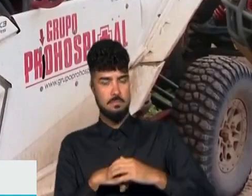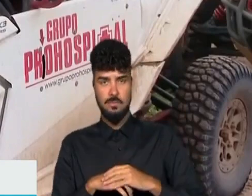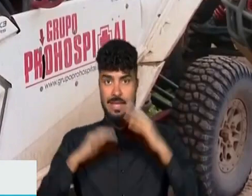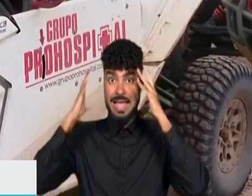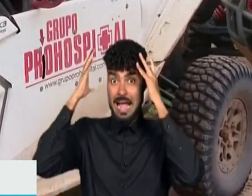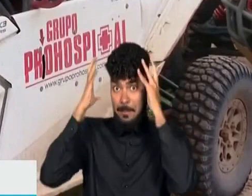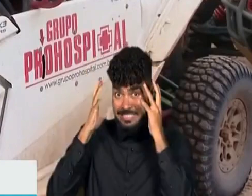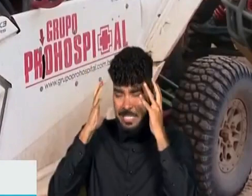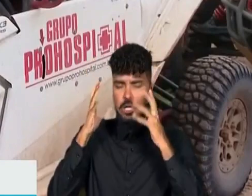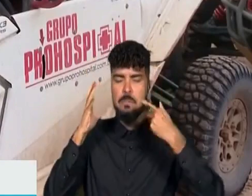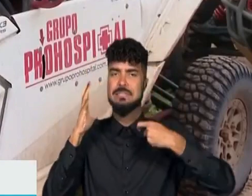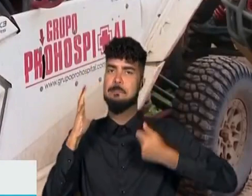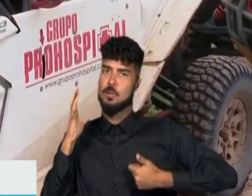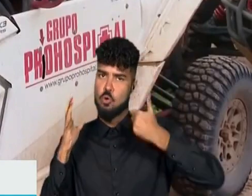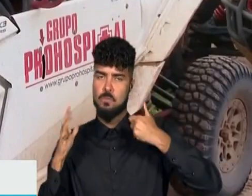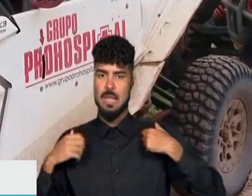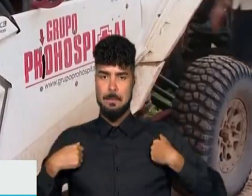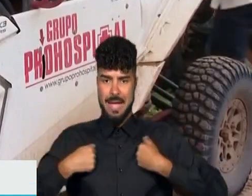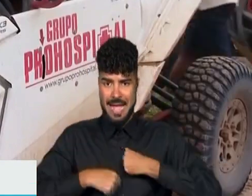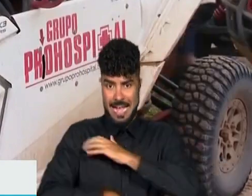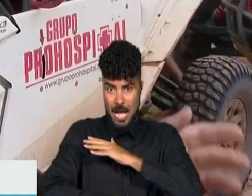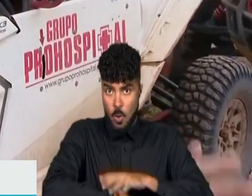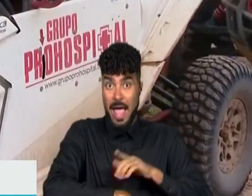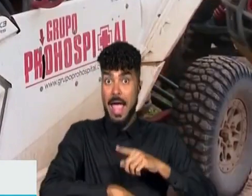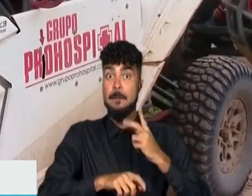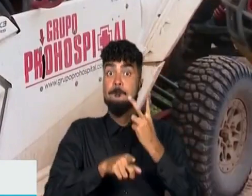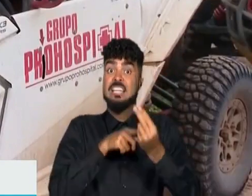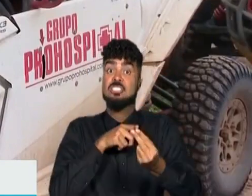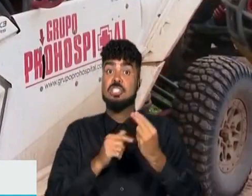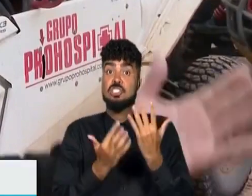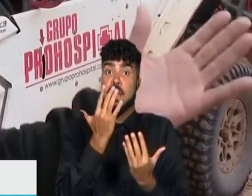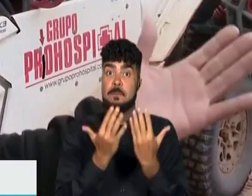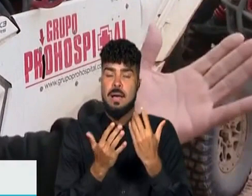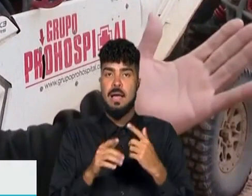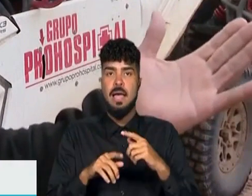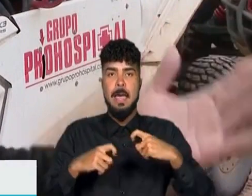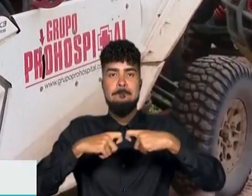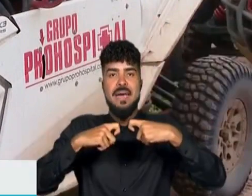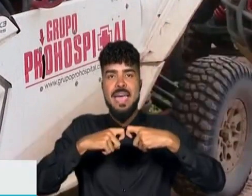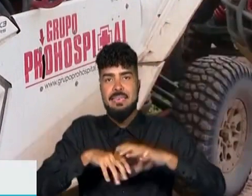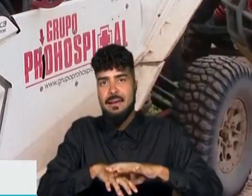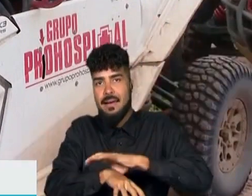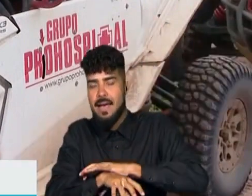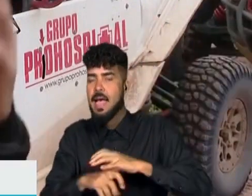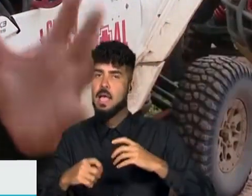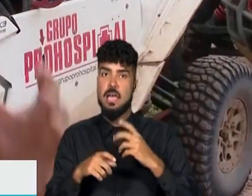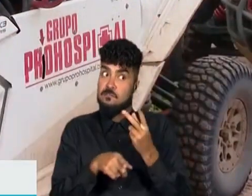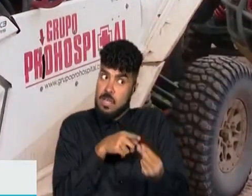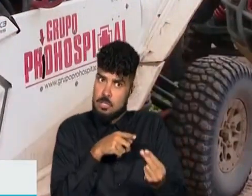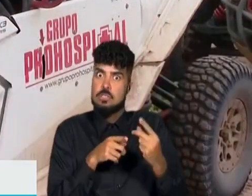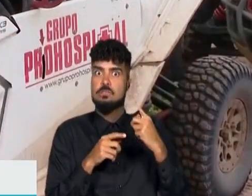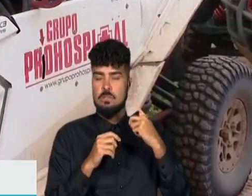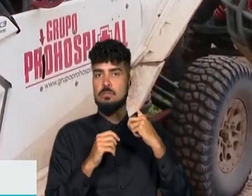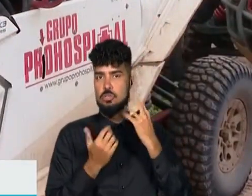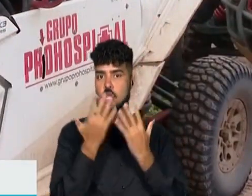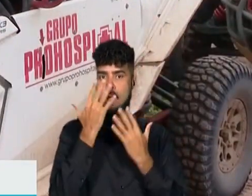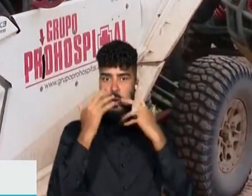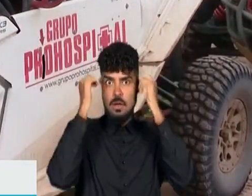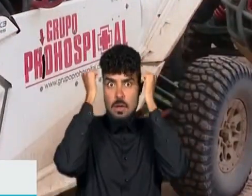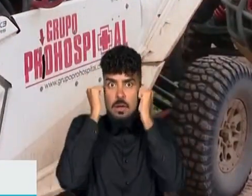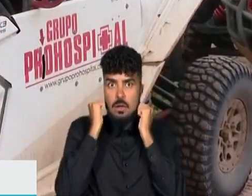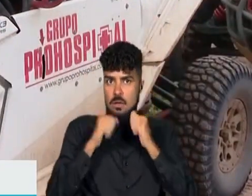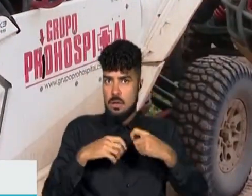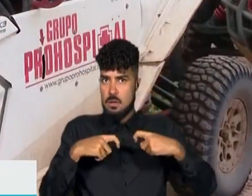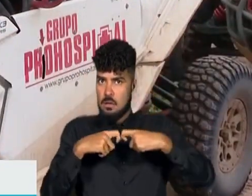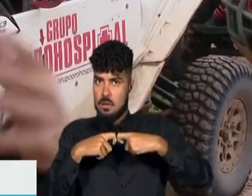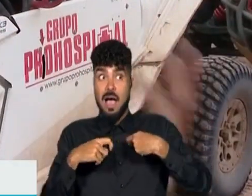ser o melhor, o macacão tem que ser anti-chamas, meia anti-chamas, porque ninguém sabe o que é que pode acontecer, né? De vez em quando a gente aparece alguns detalhes. Ou